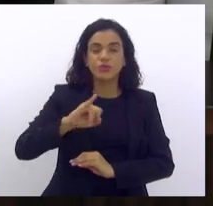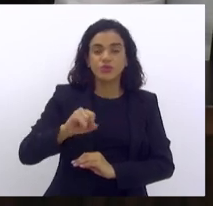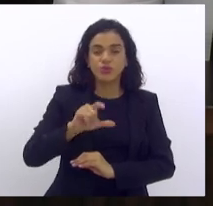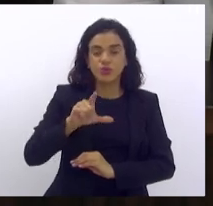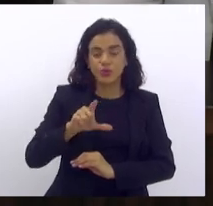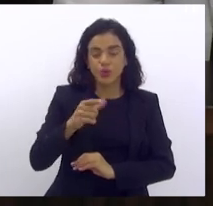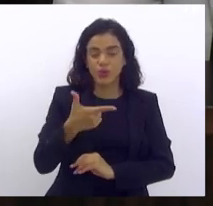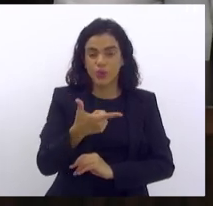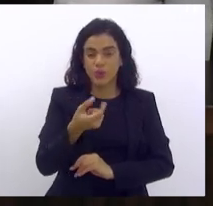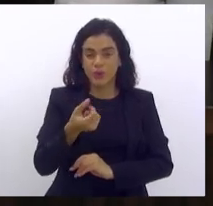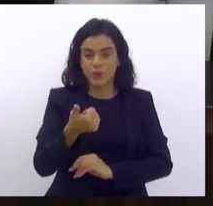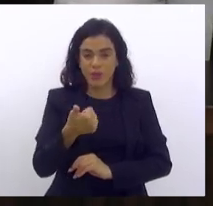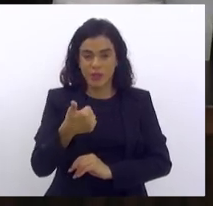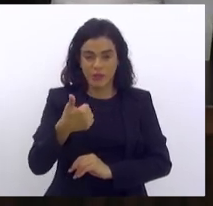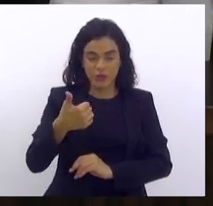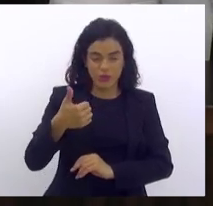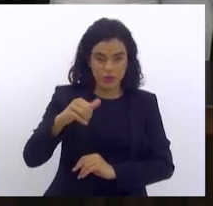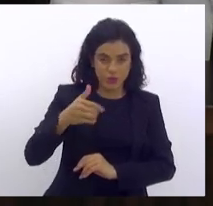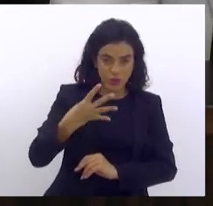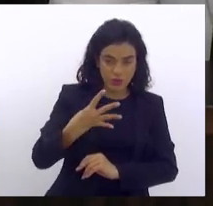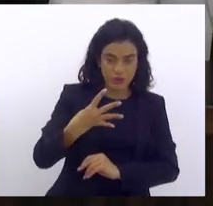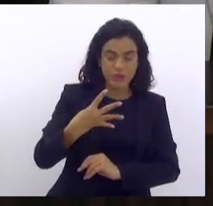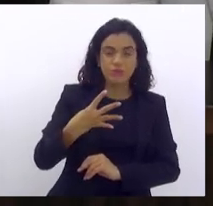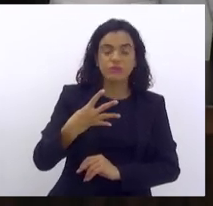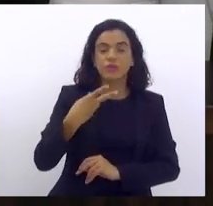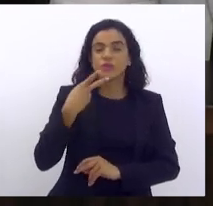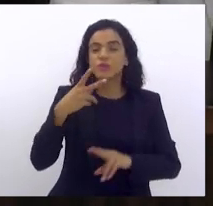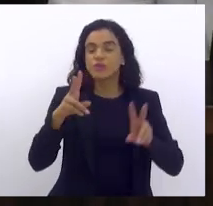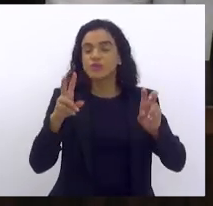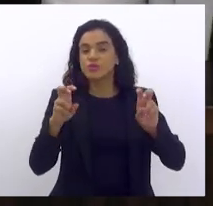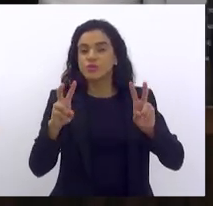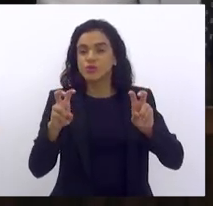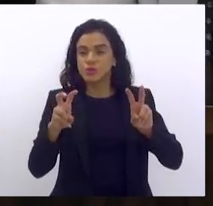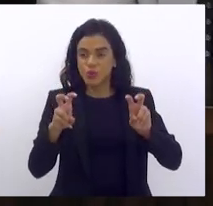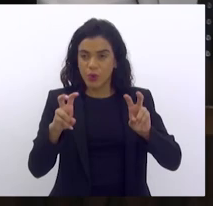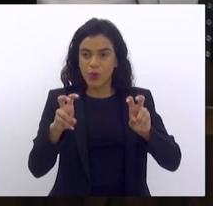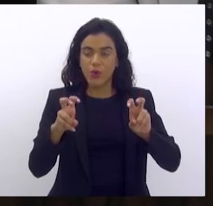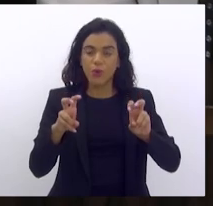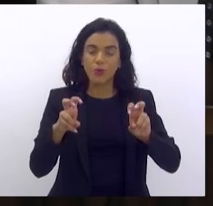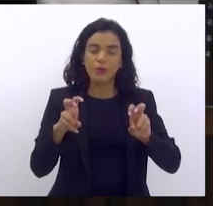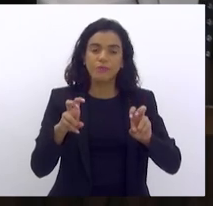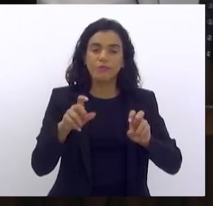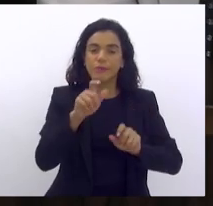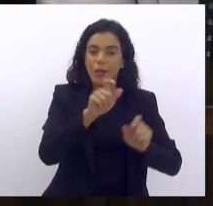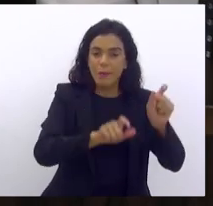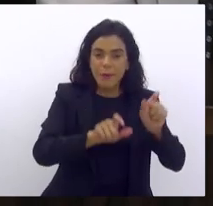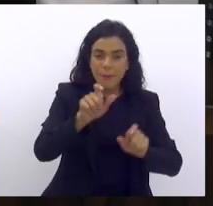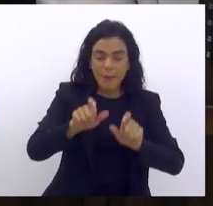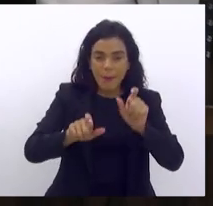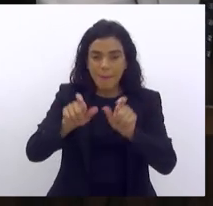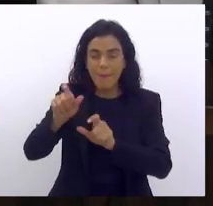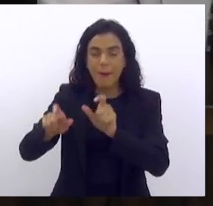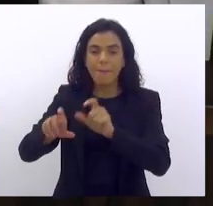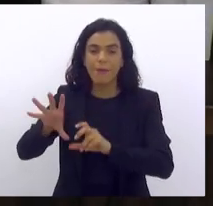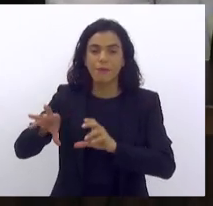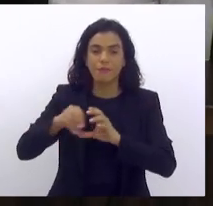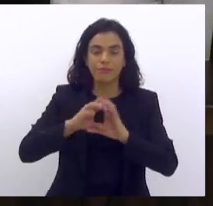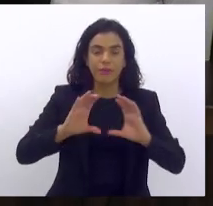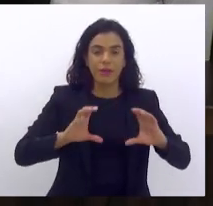2014, que majora vencimentos básicos dos integrantes da